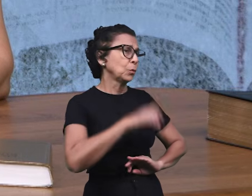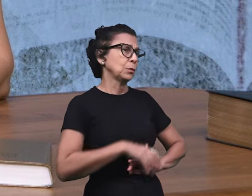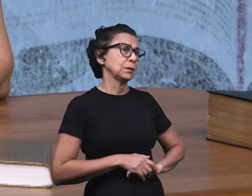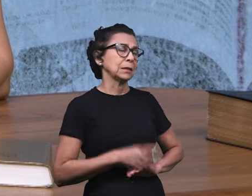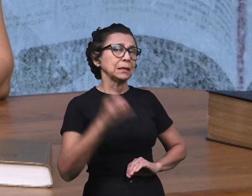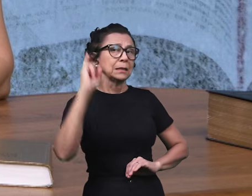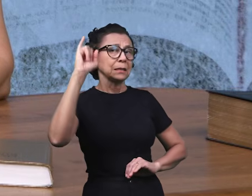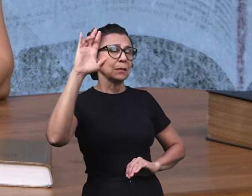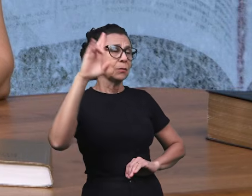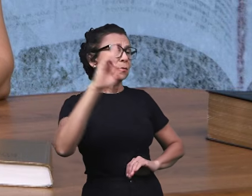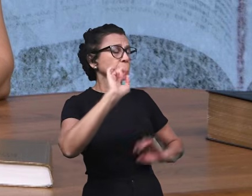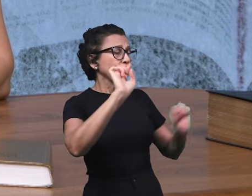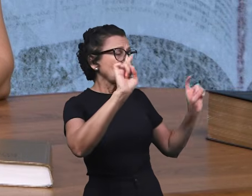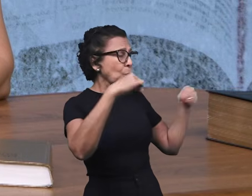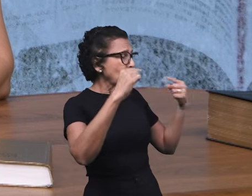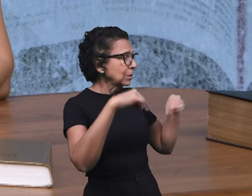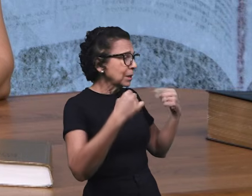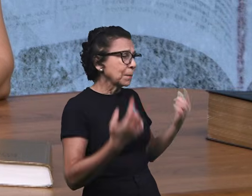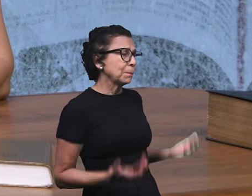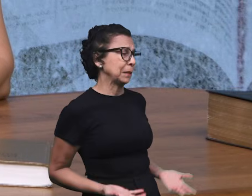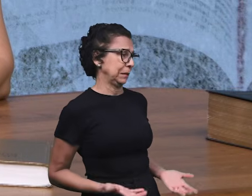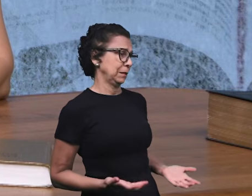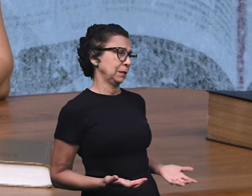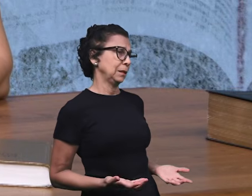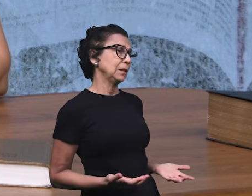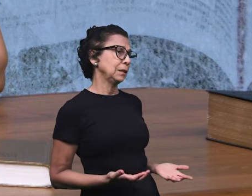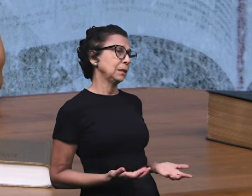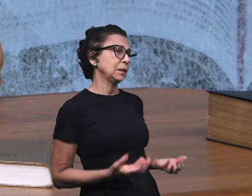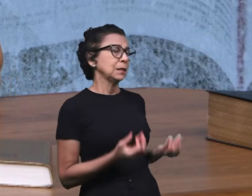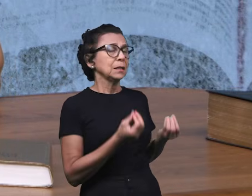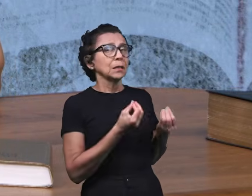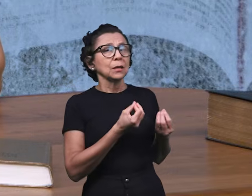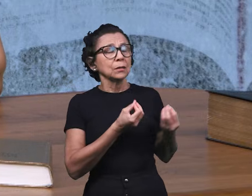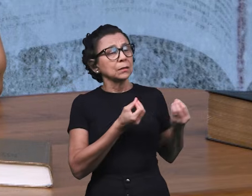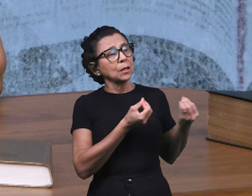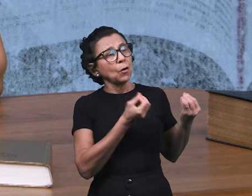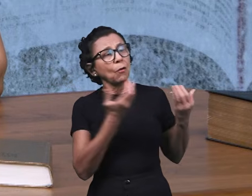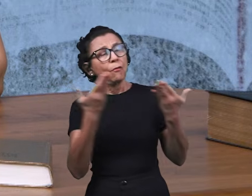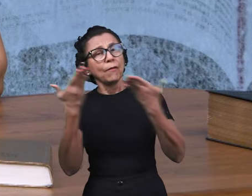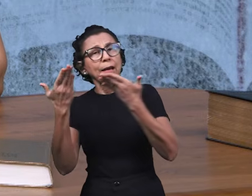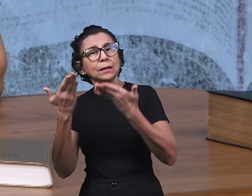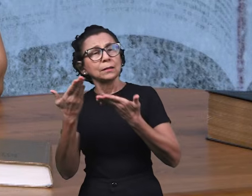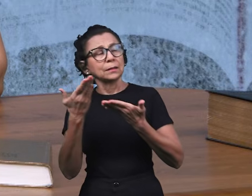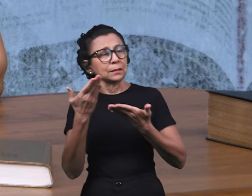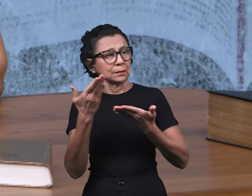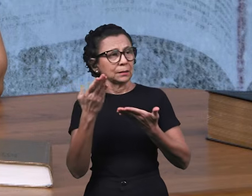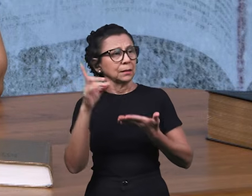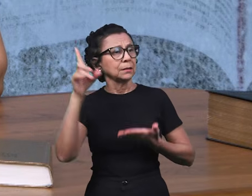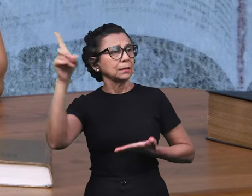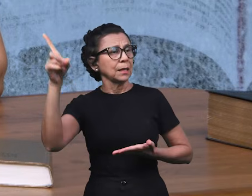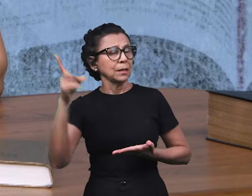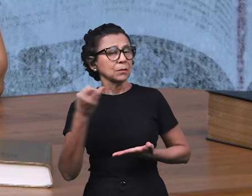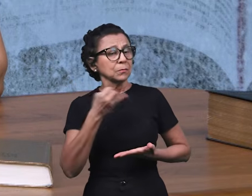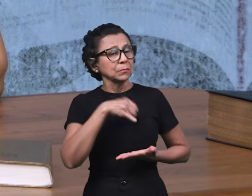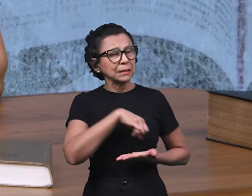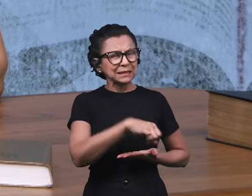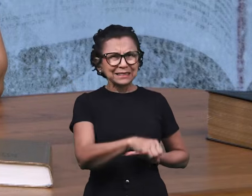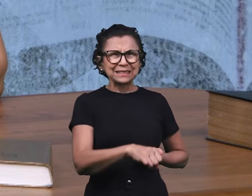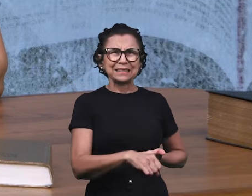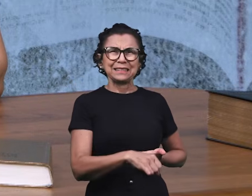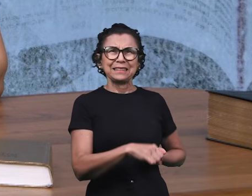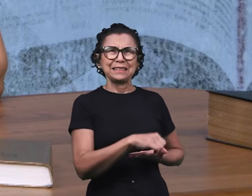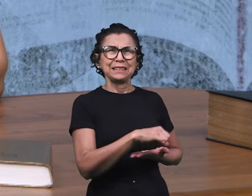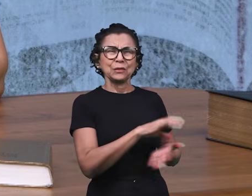contra mim, cheire ele a oferta de manjares. Porém, se são os filhos dos homens,